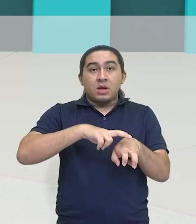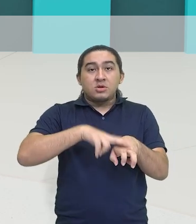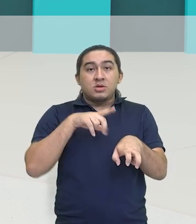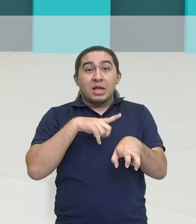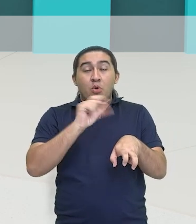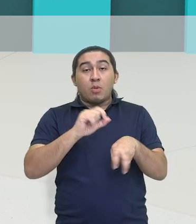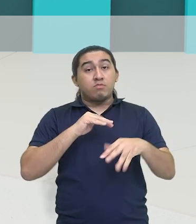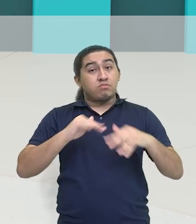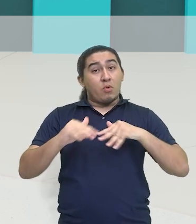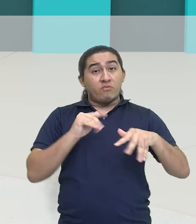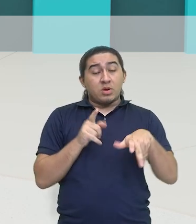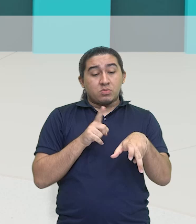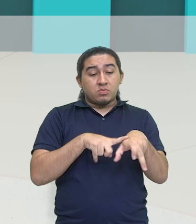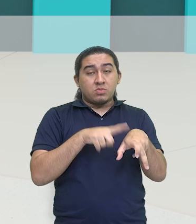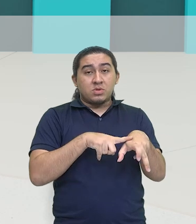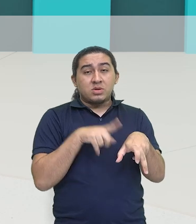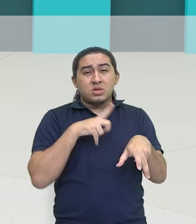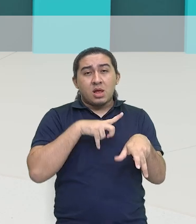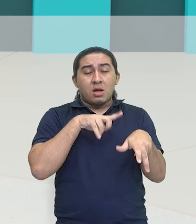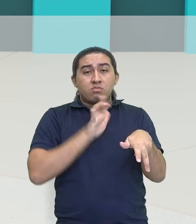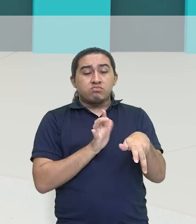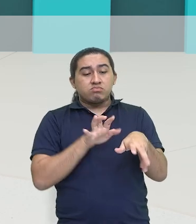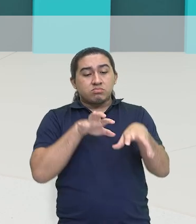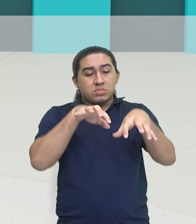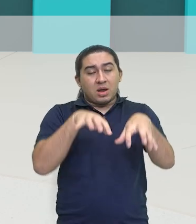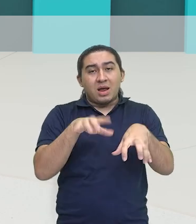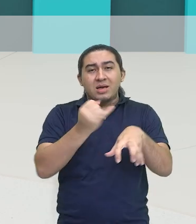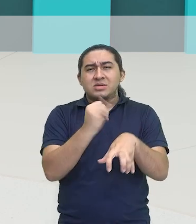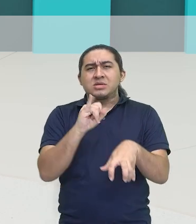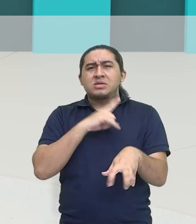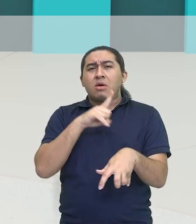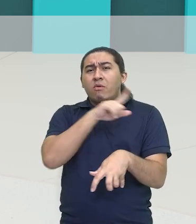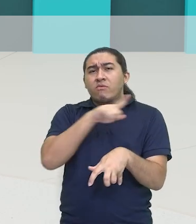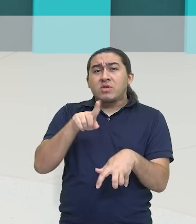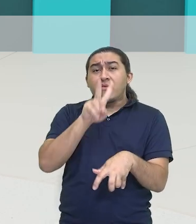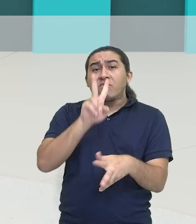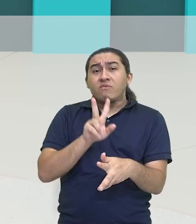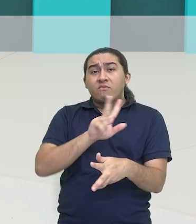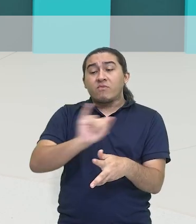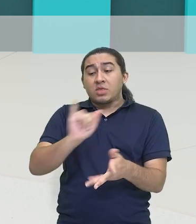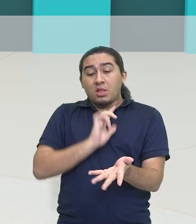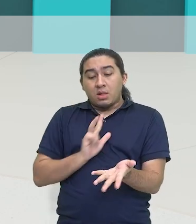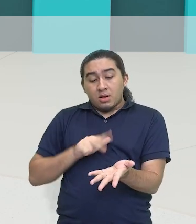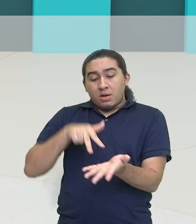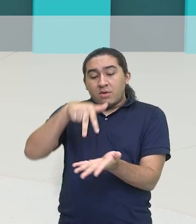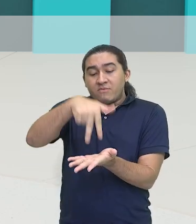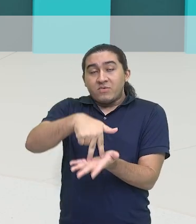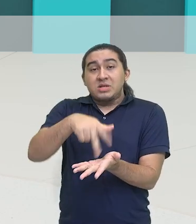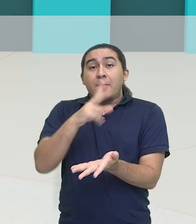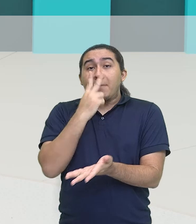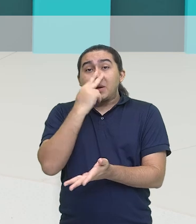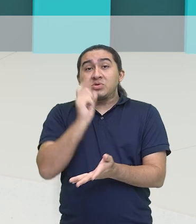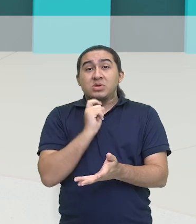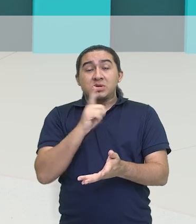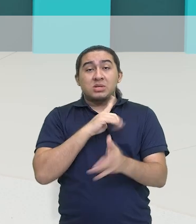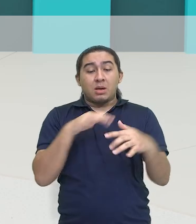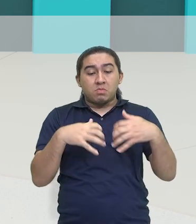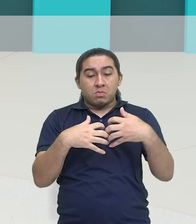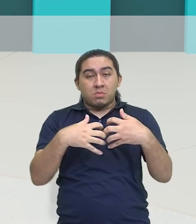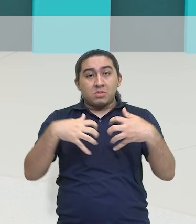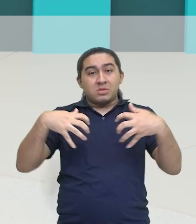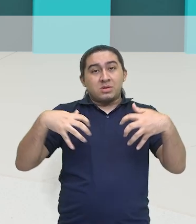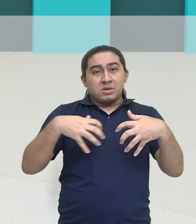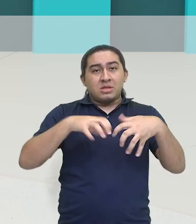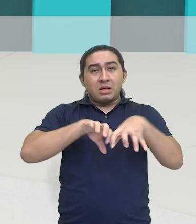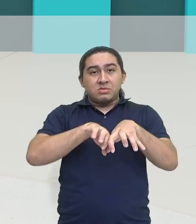ó, flexionado. Aí, quando eu mandei vocês se levantarem, vocês fizeram o quê? Uma extensão do